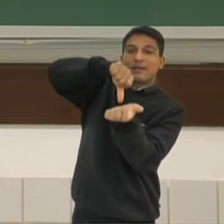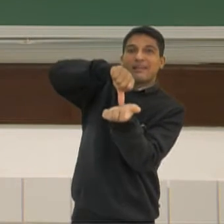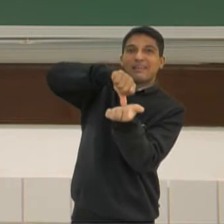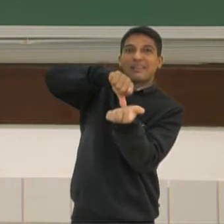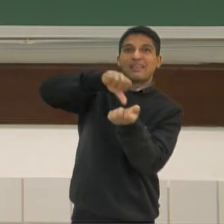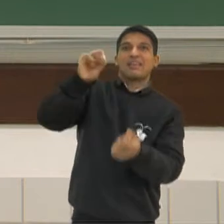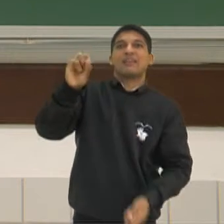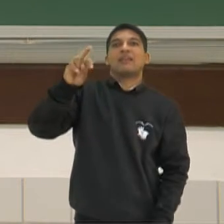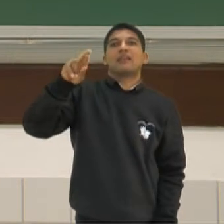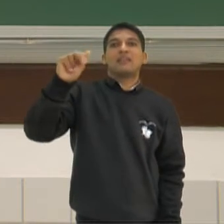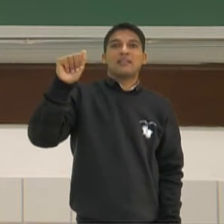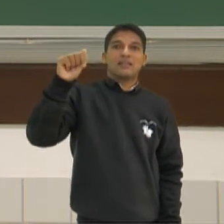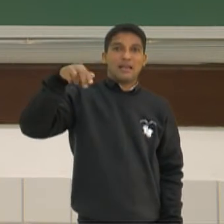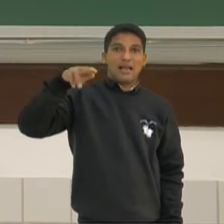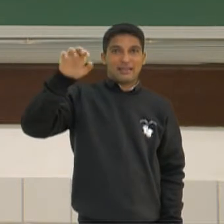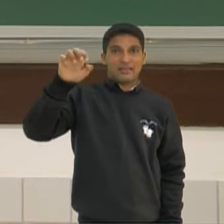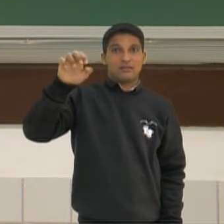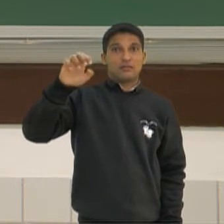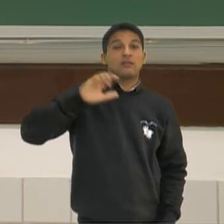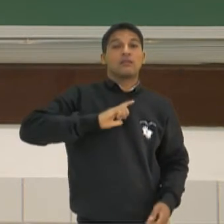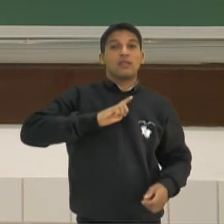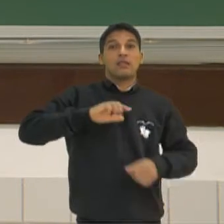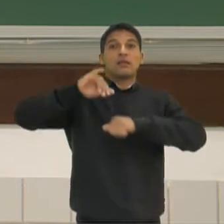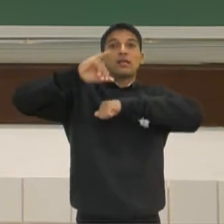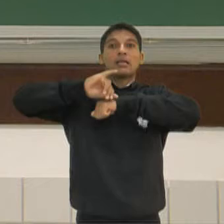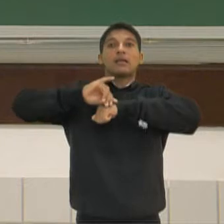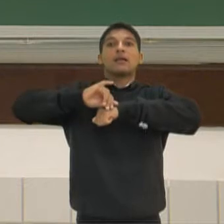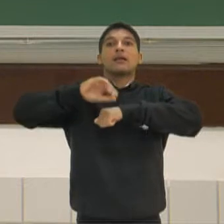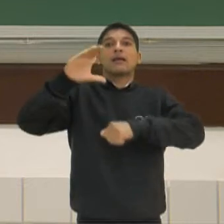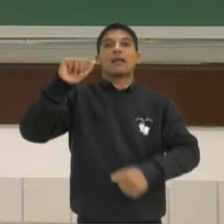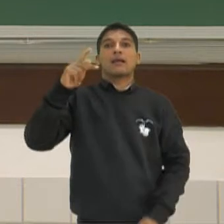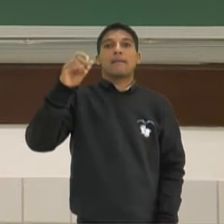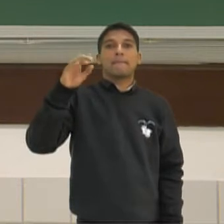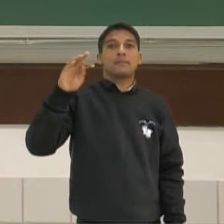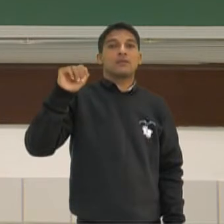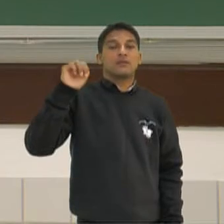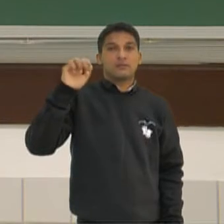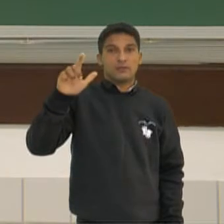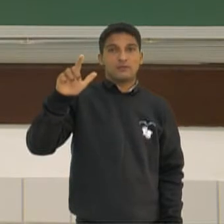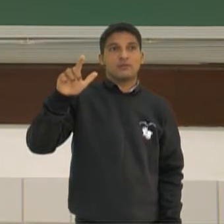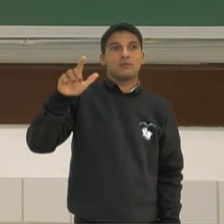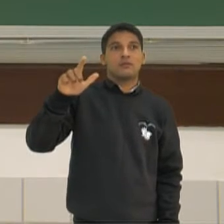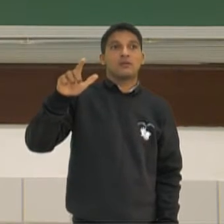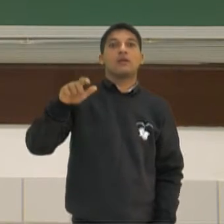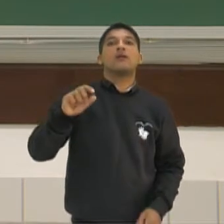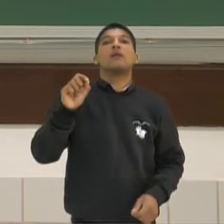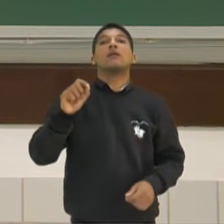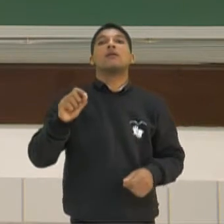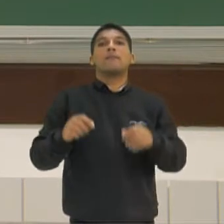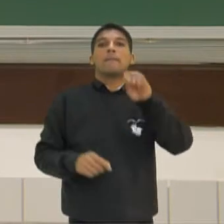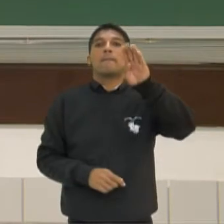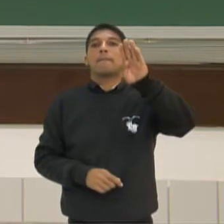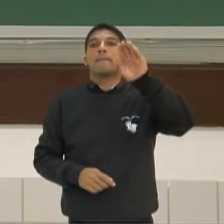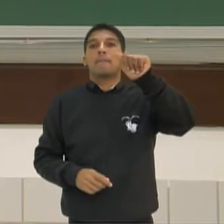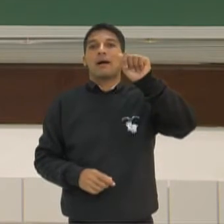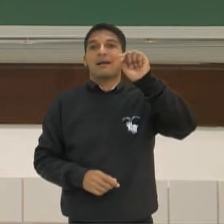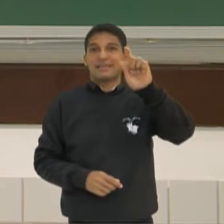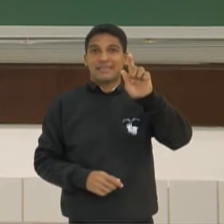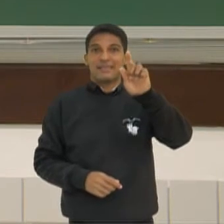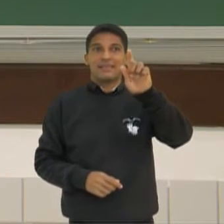sim, na civilização árabe muçulmana, eles também tinham a figura dos copistas, que